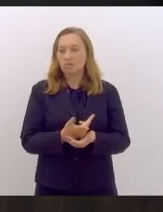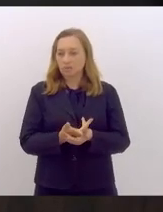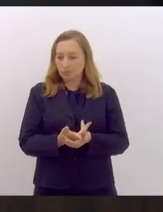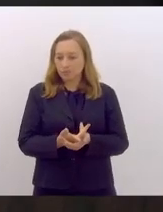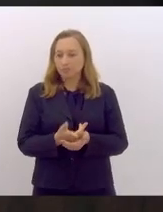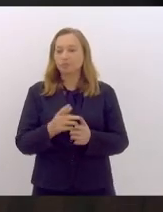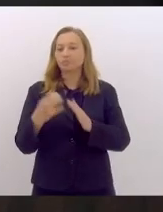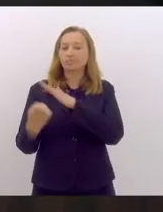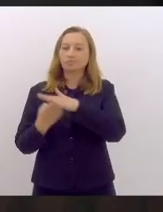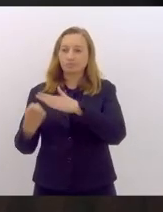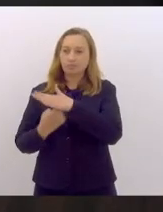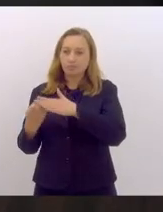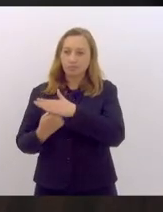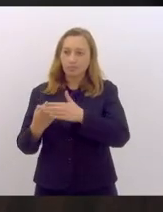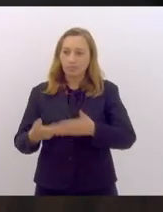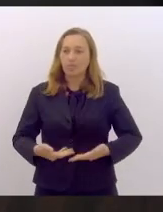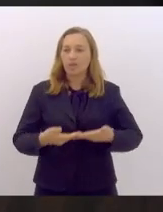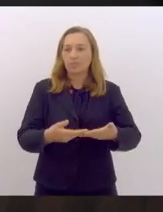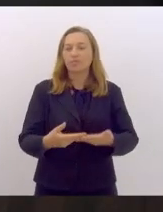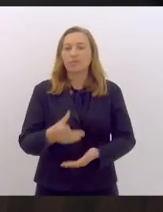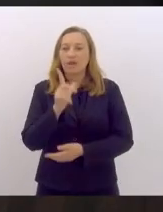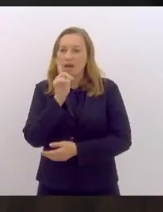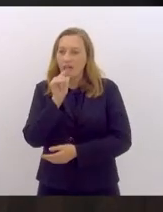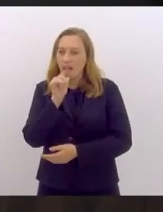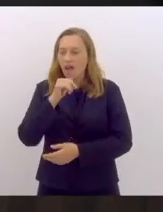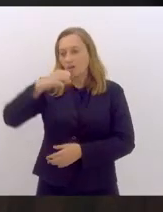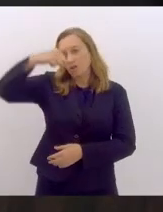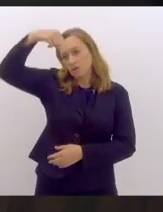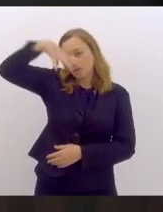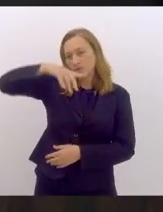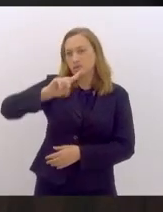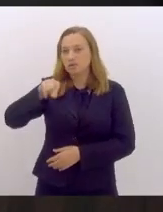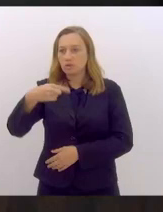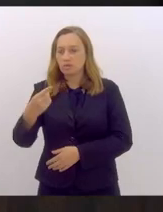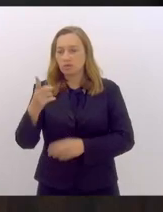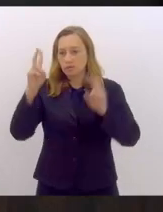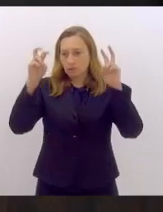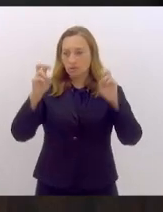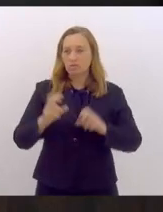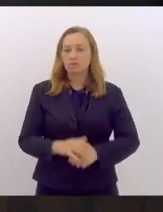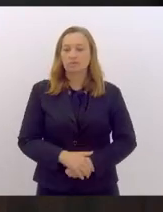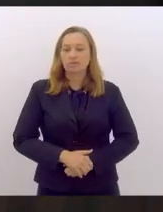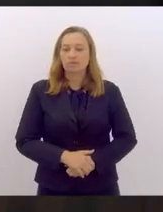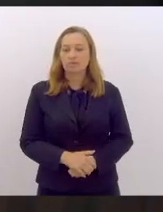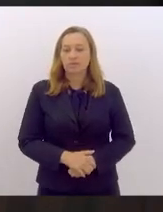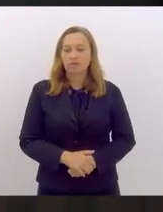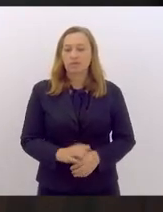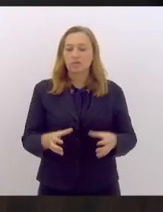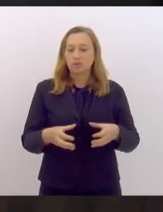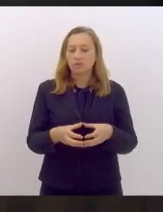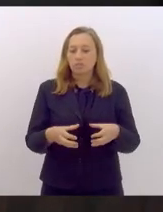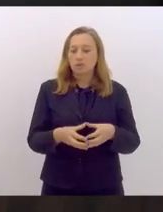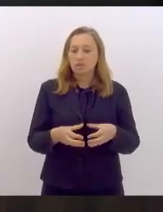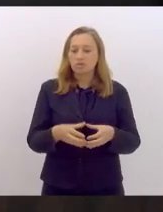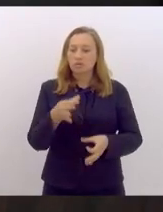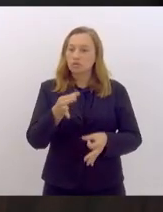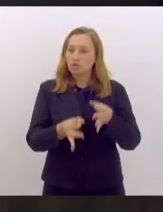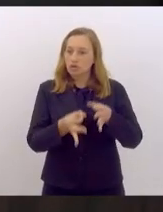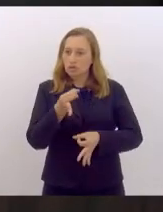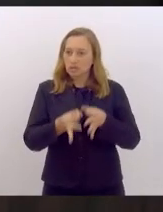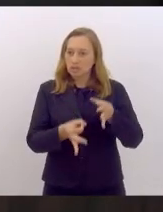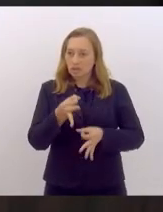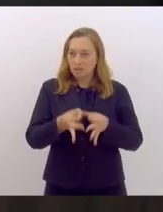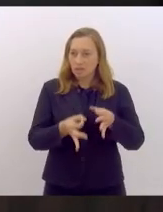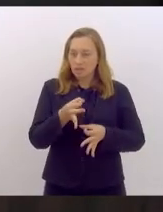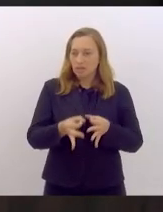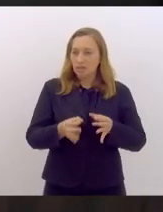pelas empresas concessionárias e fornecedoras de água, luz e gás e da outras providências. Pendente de pareceres das comissões de Constituição e